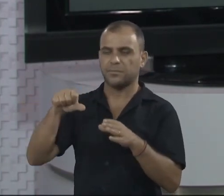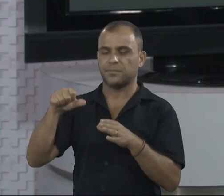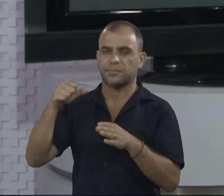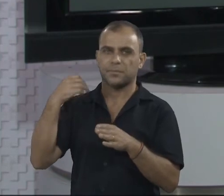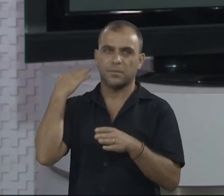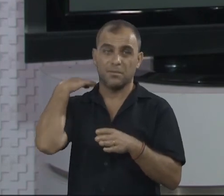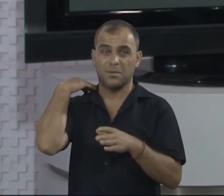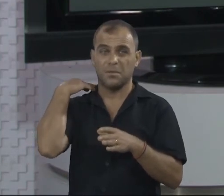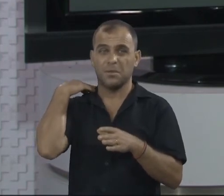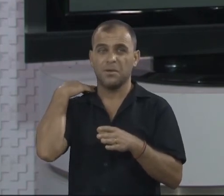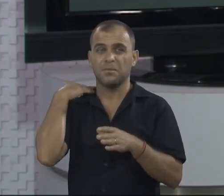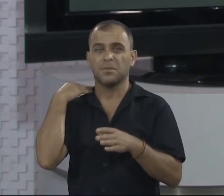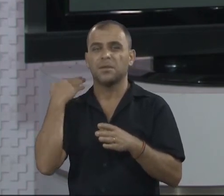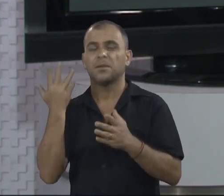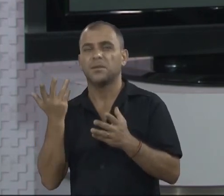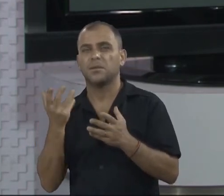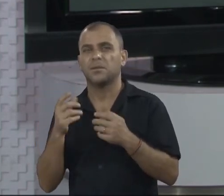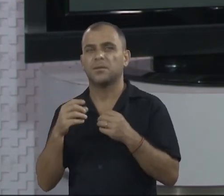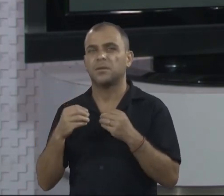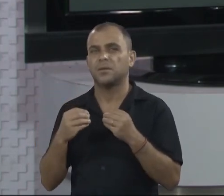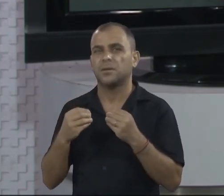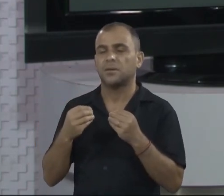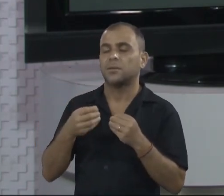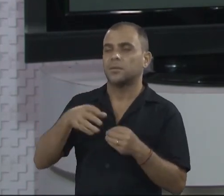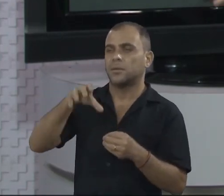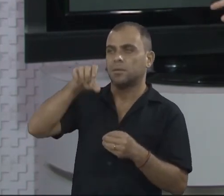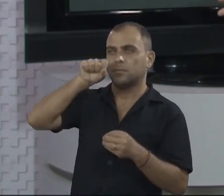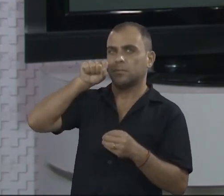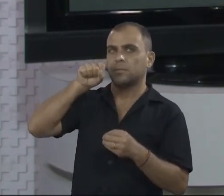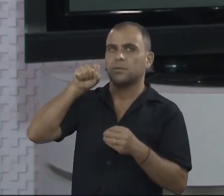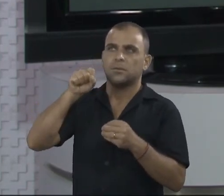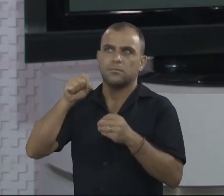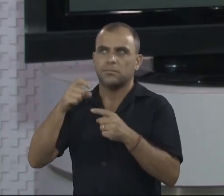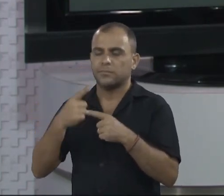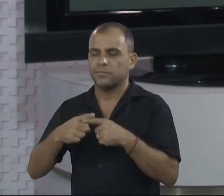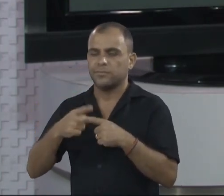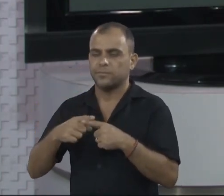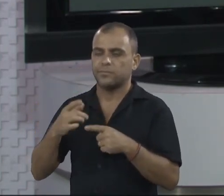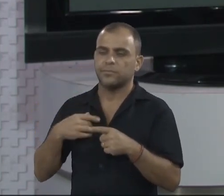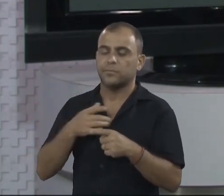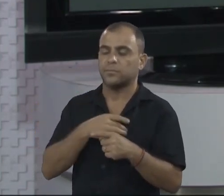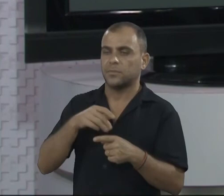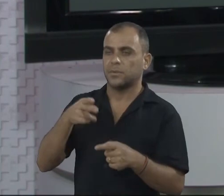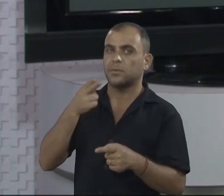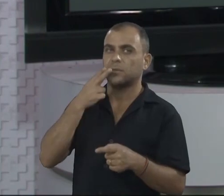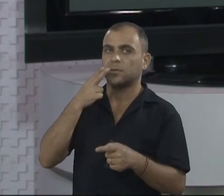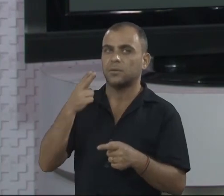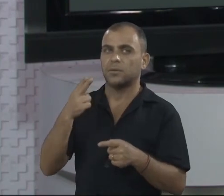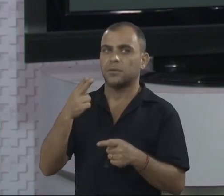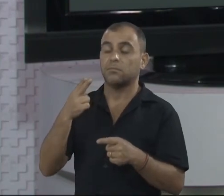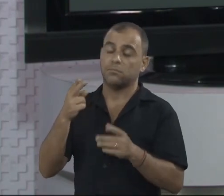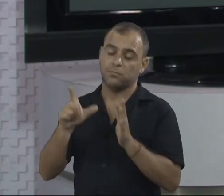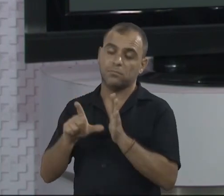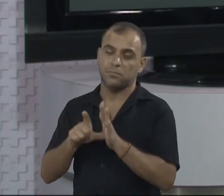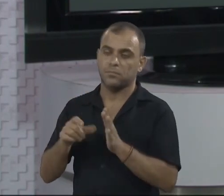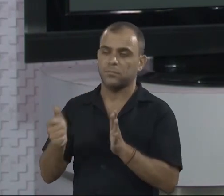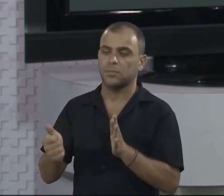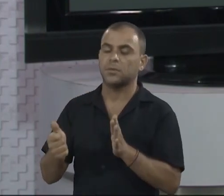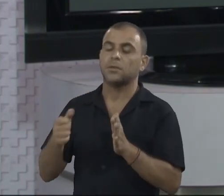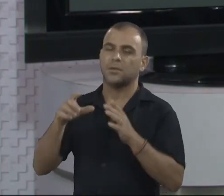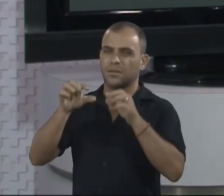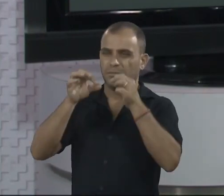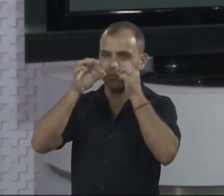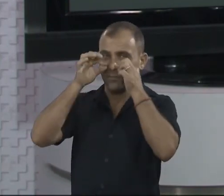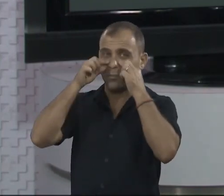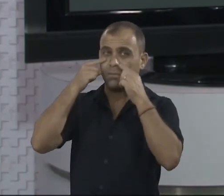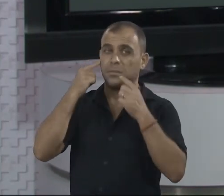pulmão, compromete também alguns órgãos do sistema respiratório e circulatório, como o cigarro, por exemplo. É uma droga lícita, mas ele detona